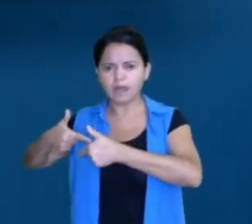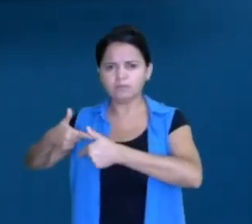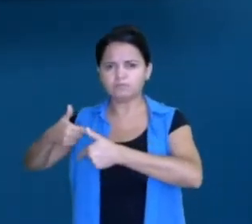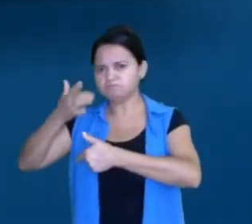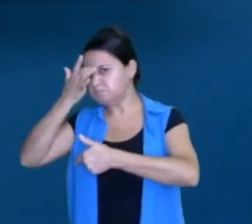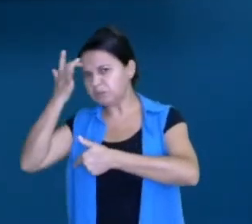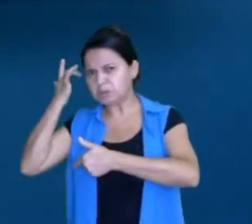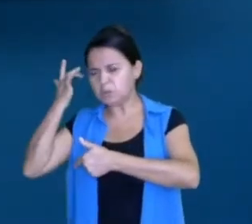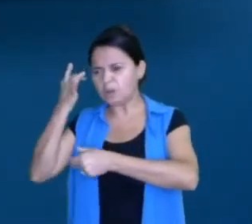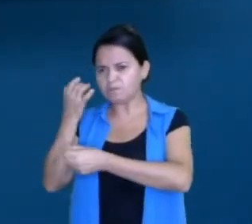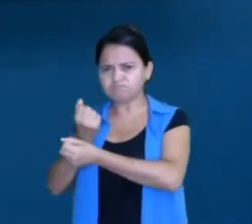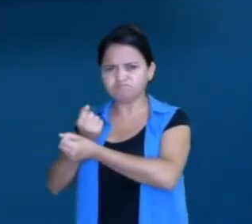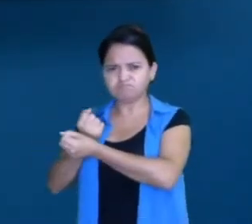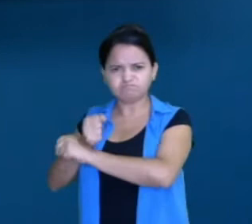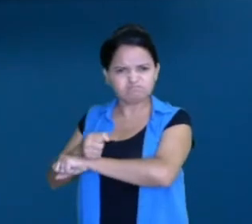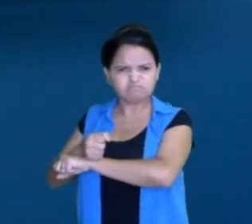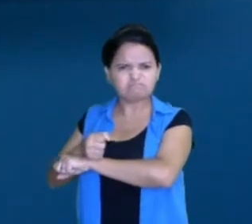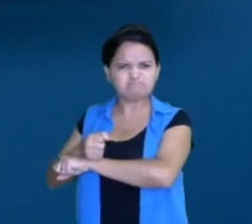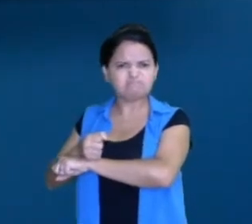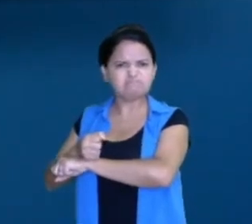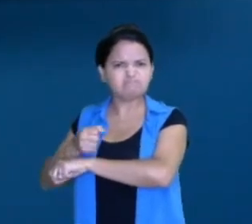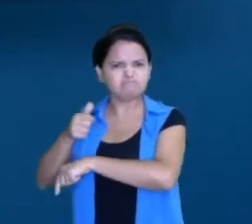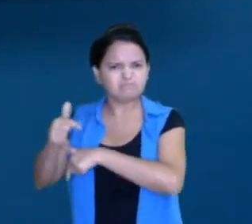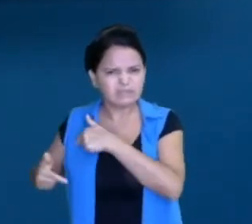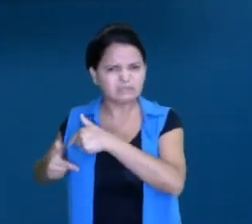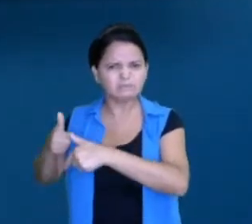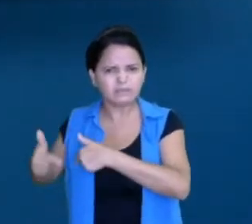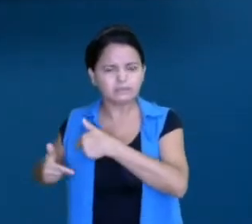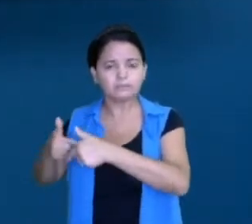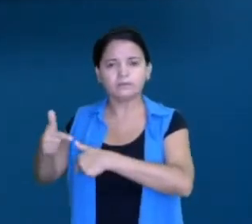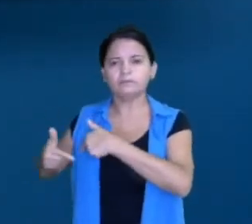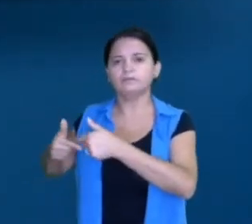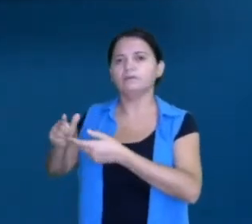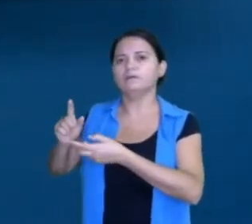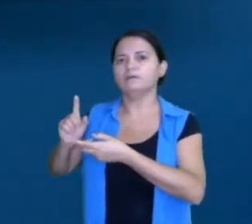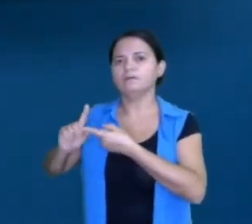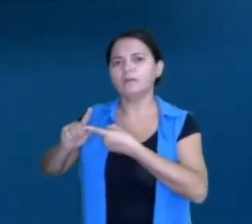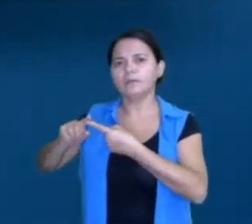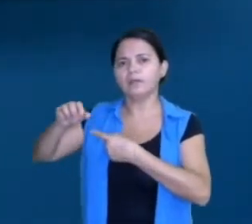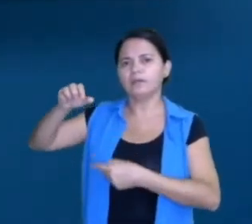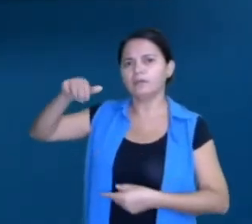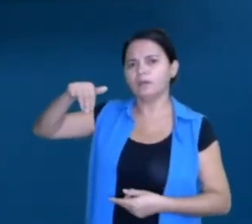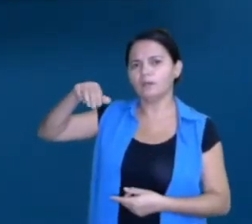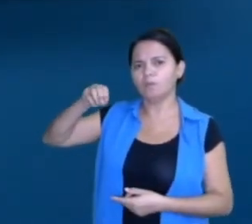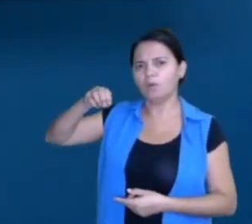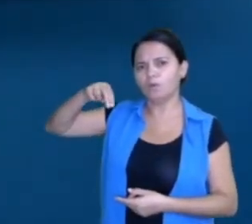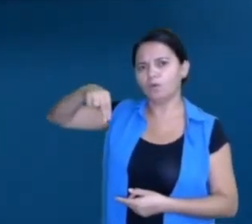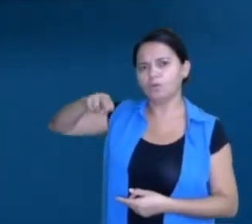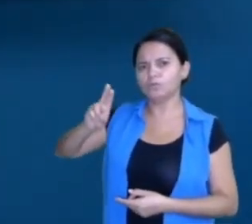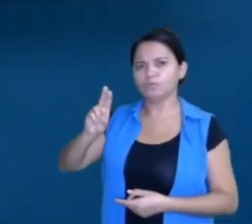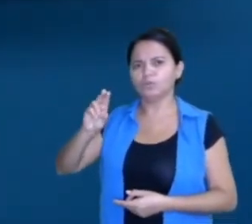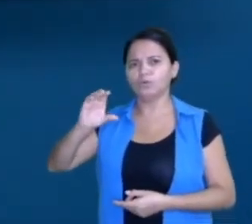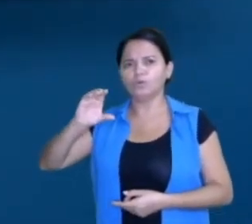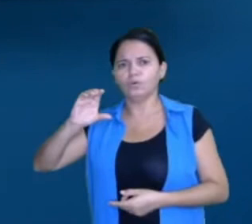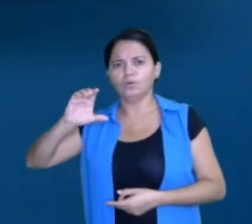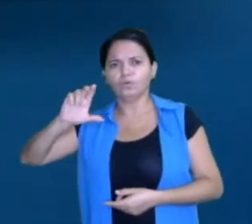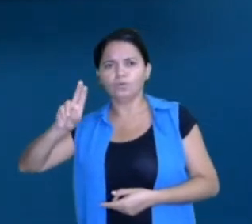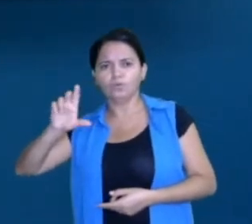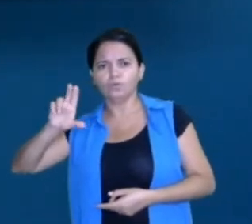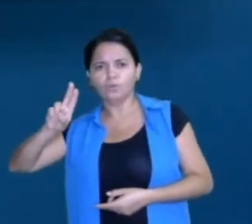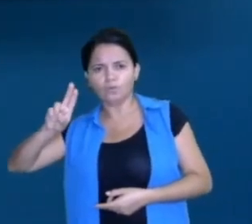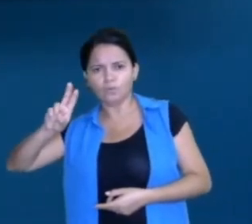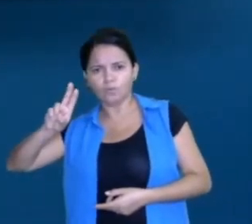escrava, tá? Na monocultura, apenas um único produto plantado numa grande